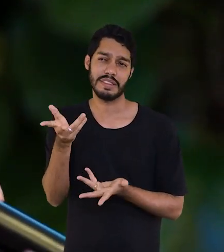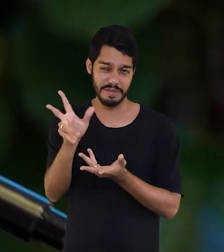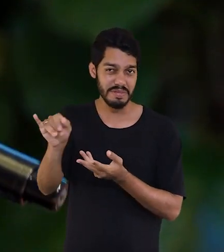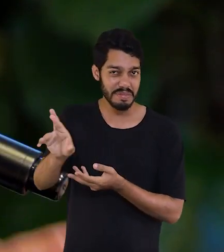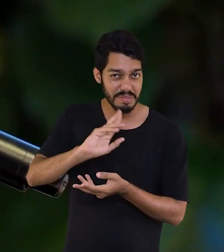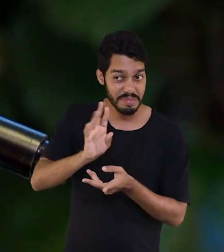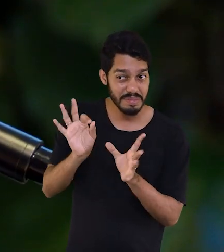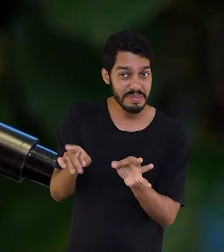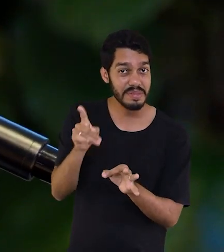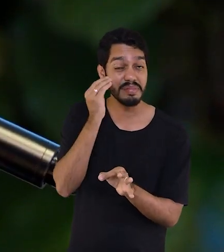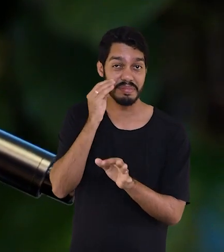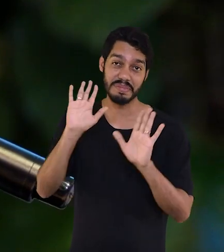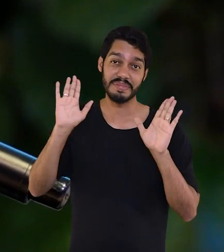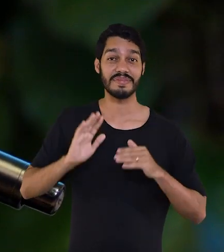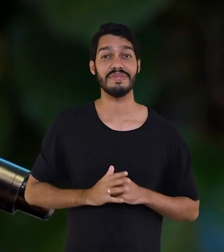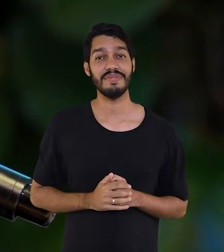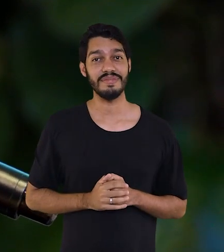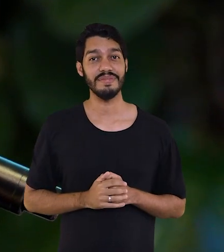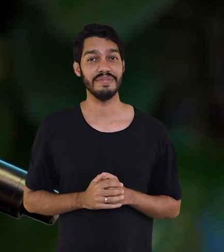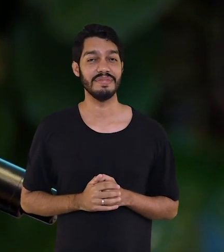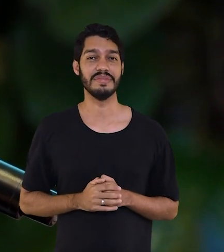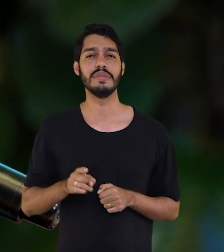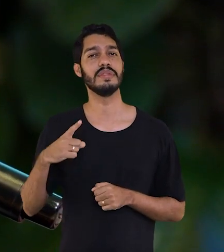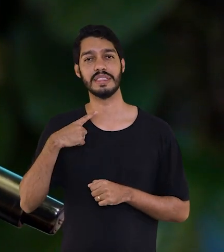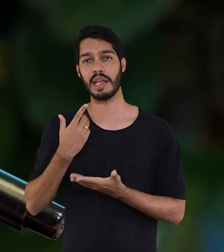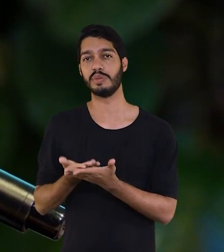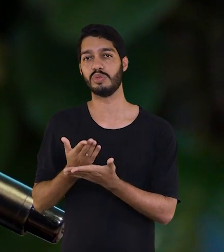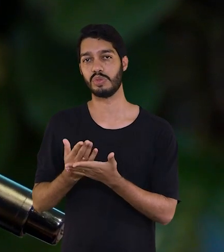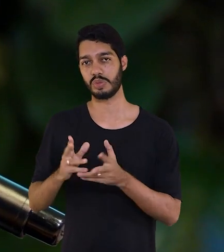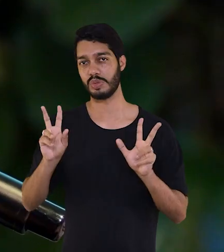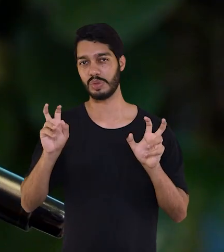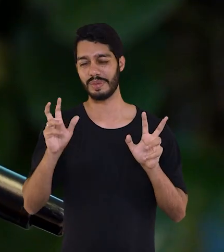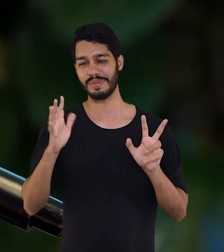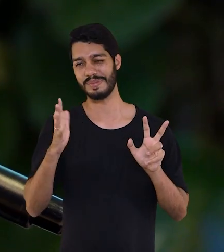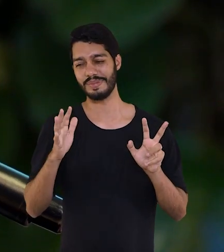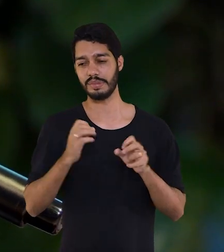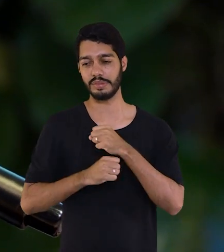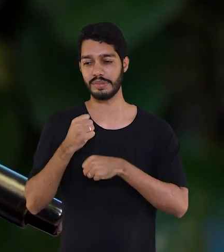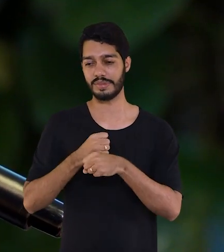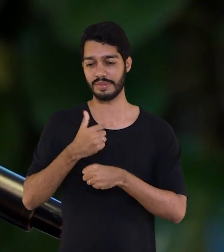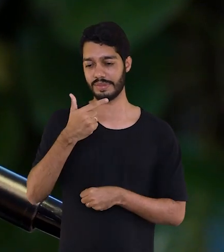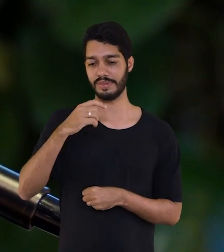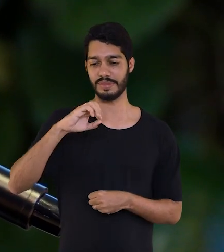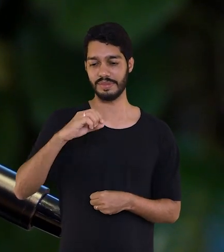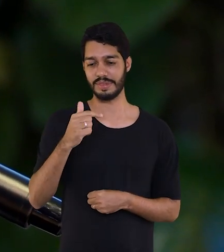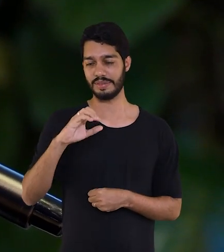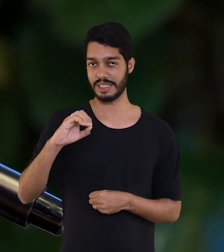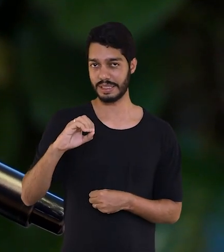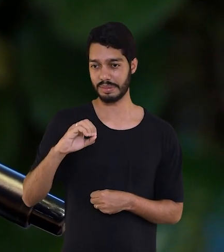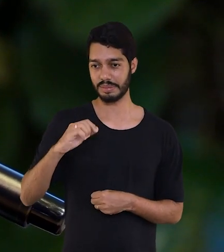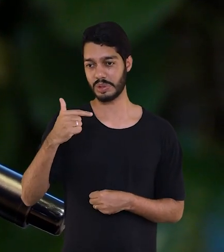acho que é até um teste. O que será que ele vai fazer? Não faço a menor ideia. Mas existe um estudo, é antigo também, se eu não me engano, é